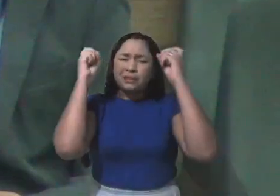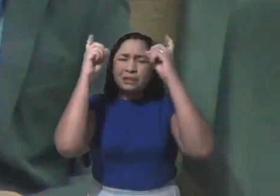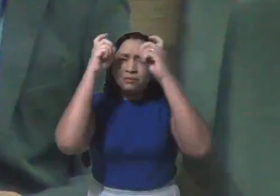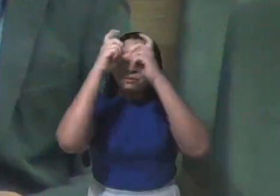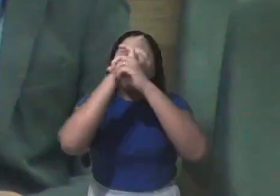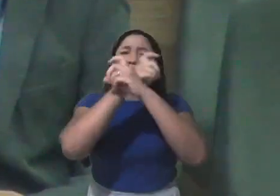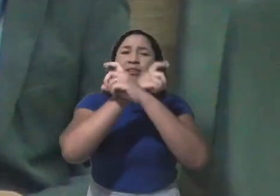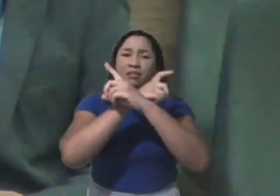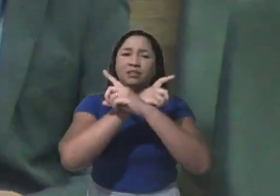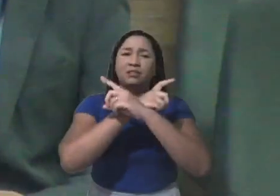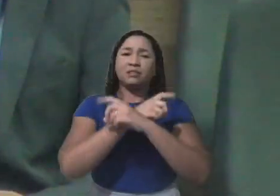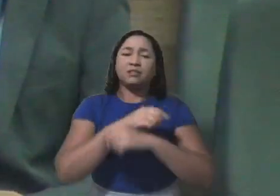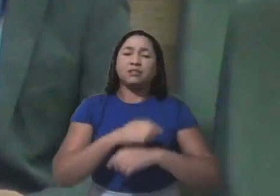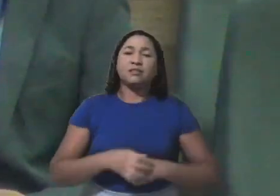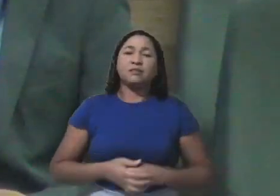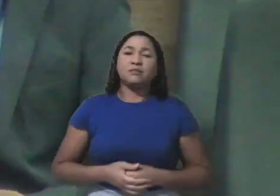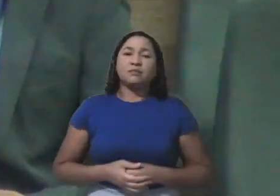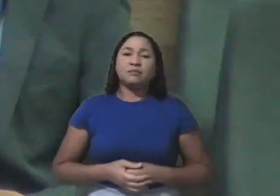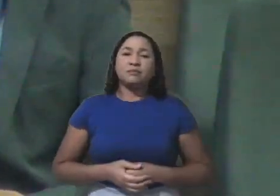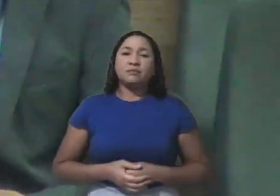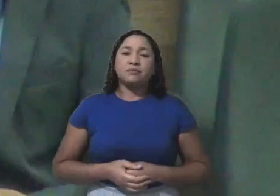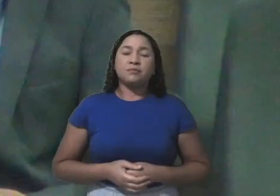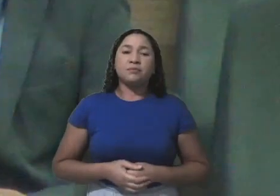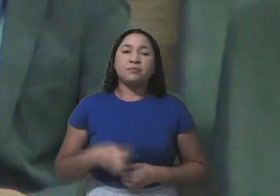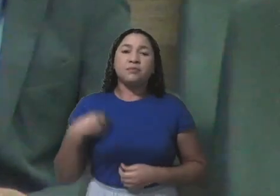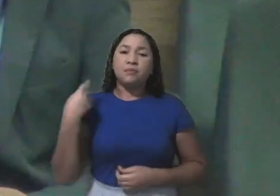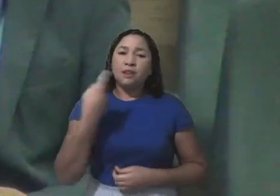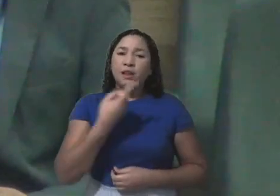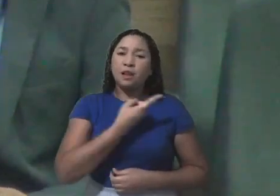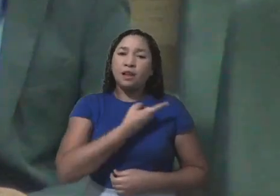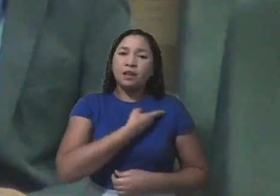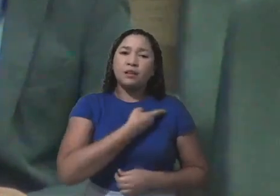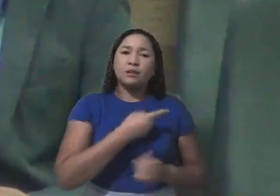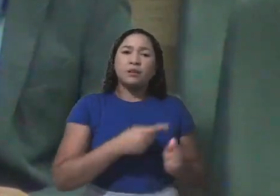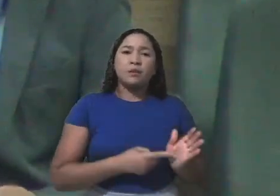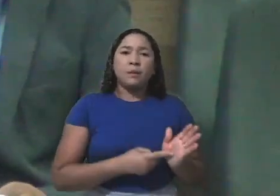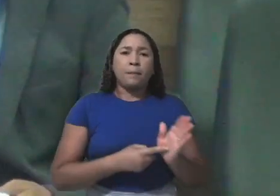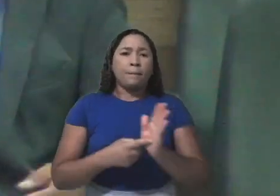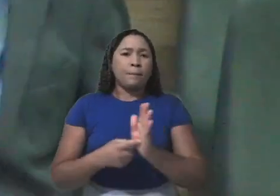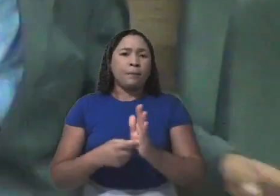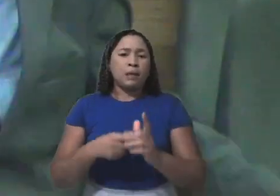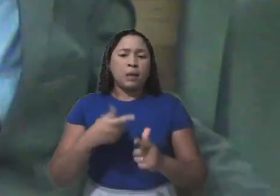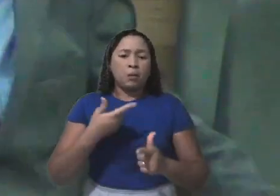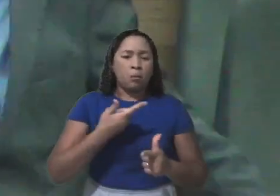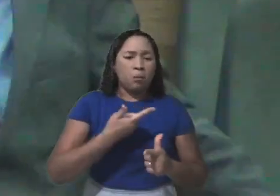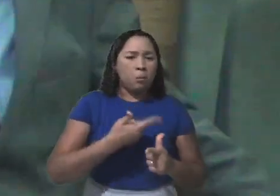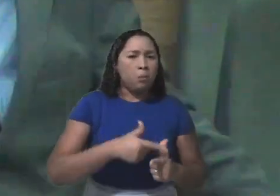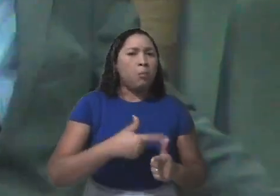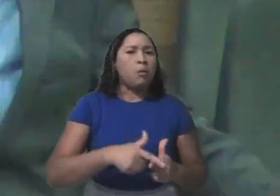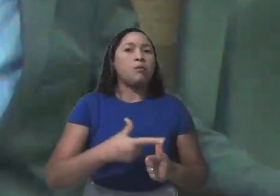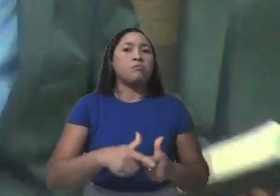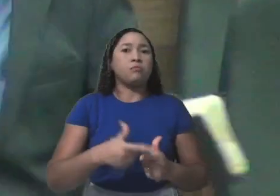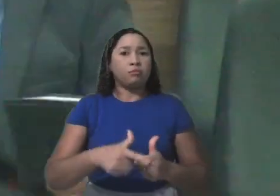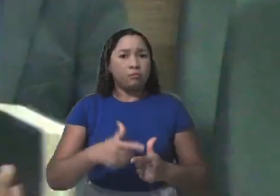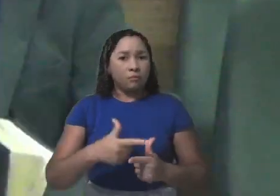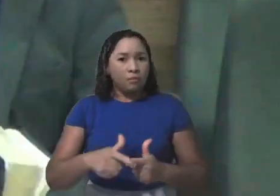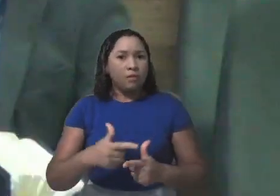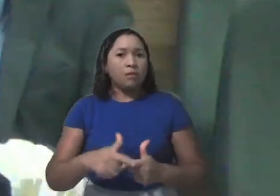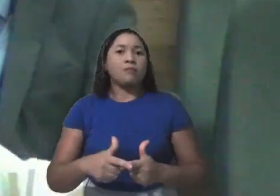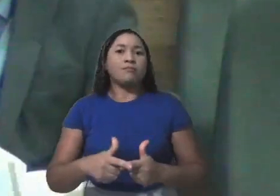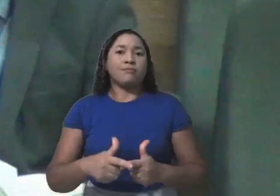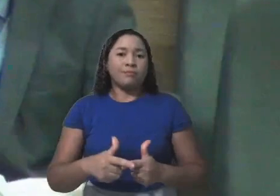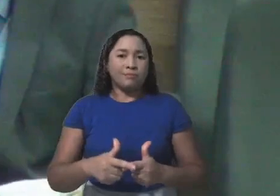aquário, nós estamos causando nós estamos sendo um problema e nós estamos causando